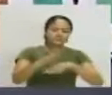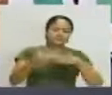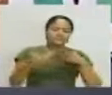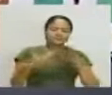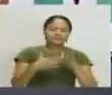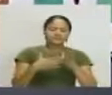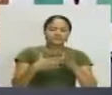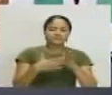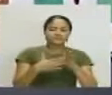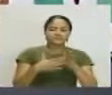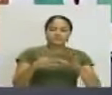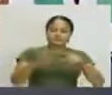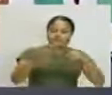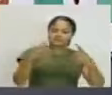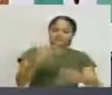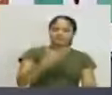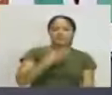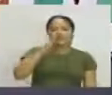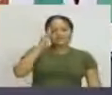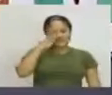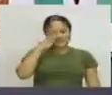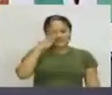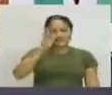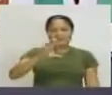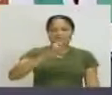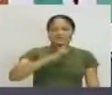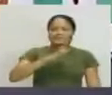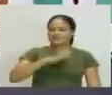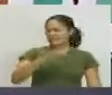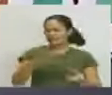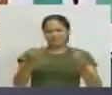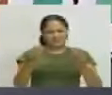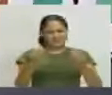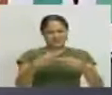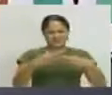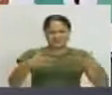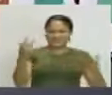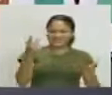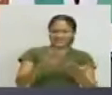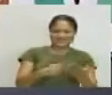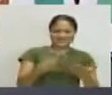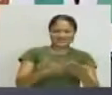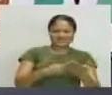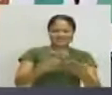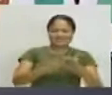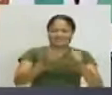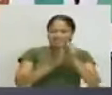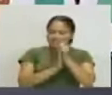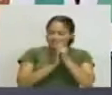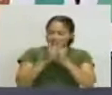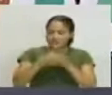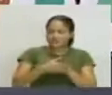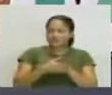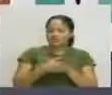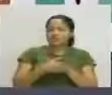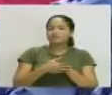Mas a gente sabe que existe muita porcalhada ainda debaixo do tapete. E tem que jogar fora